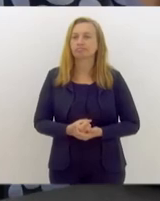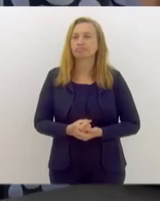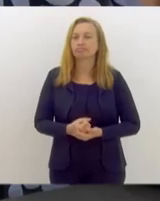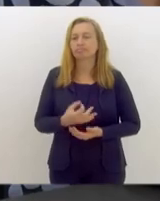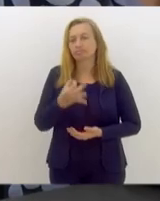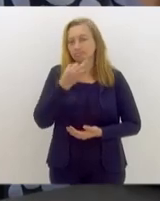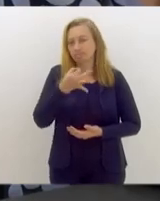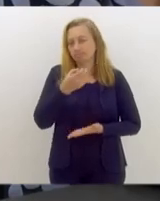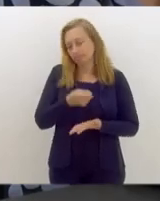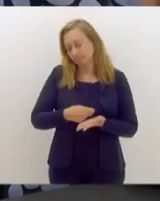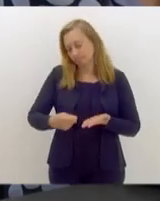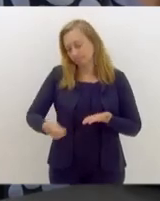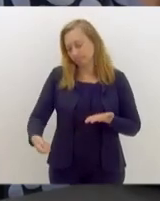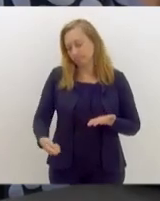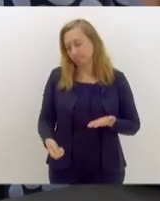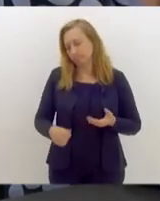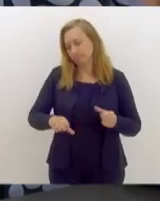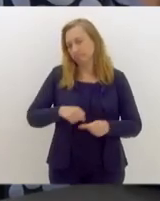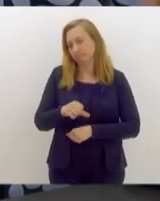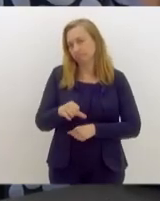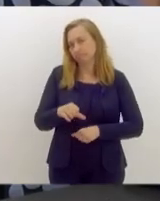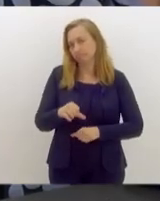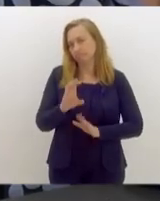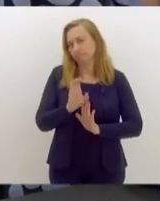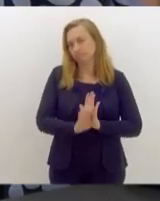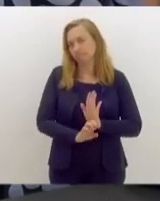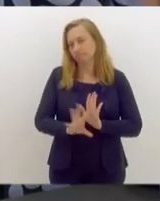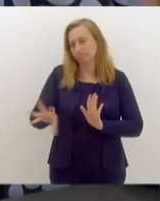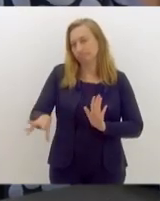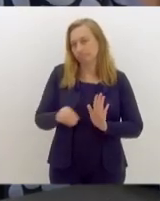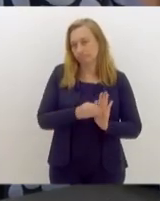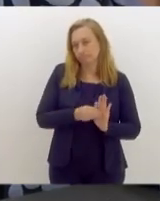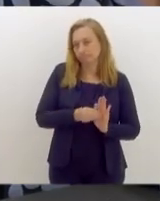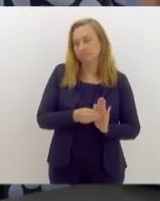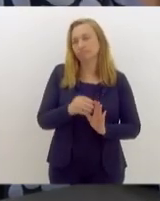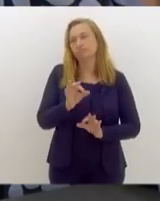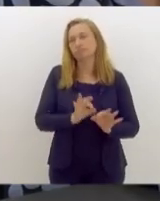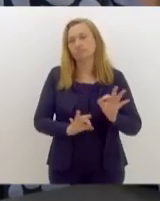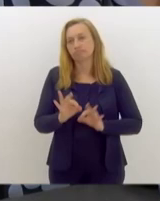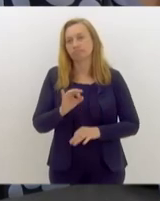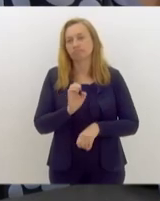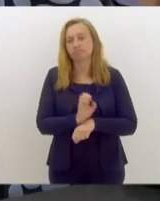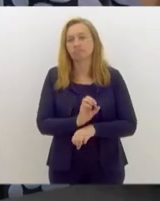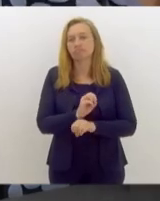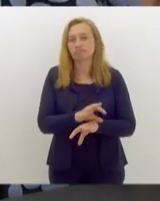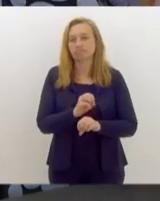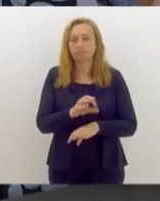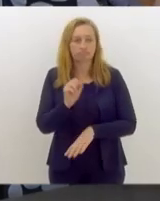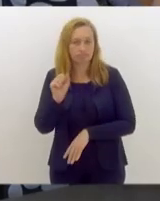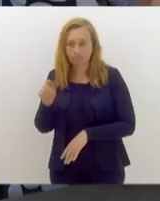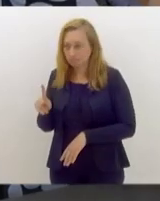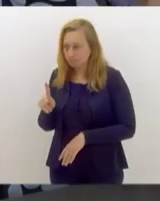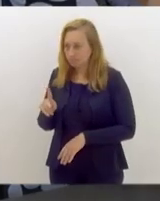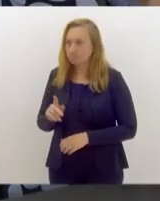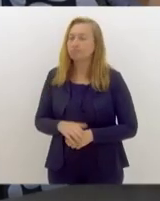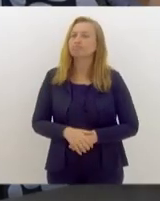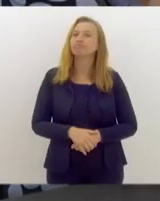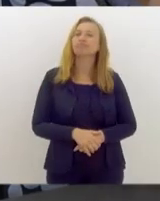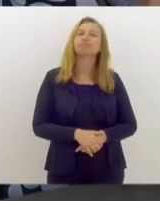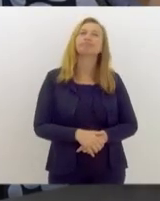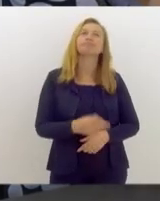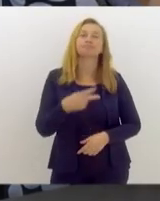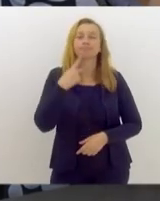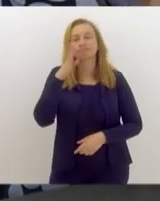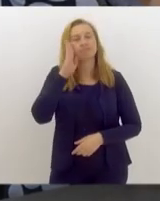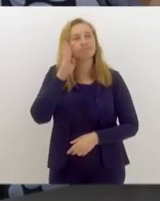por escrito e tenta transformar em emendas para serem incorporadas ao Plano Estadual de Educação. Tá bom? Então, além das falas, que são